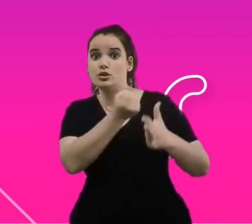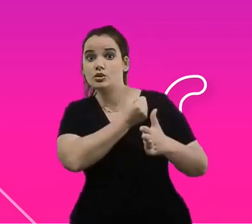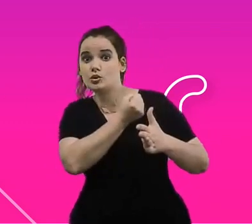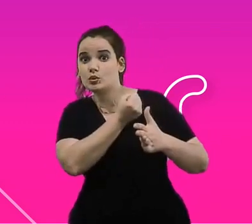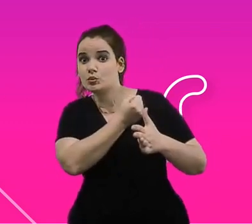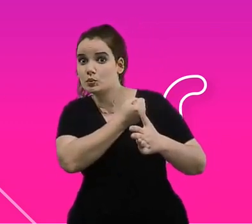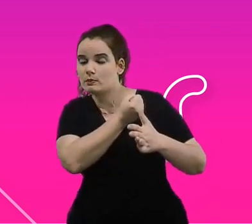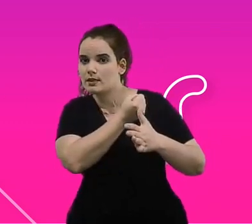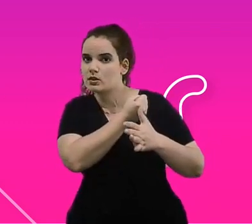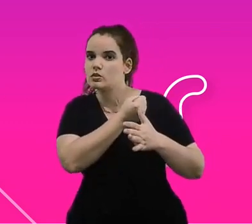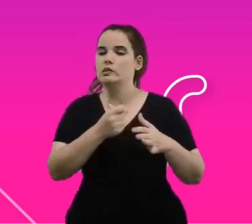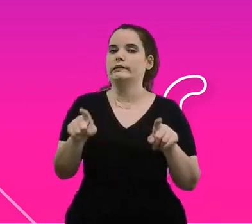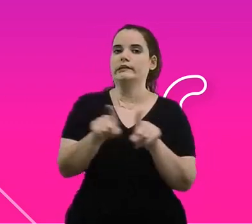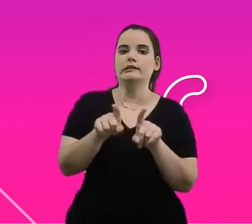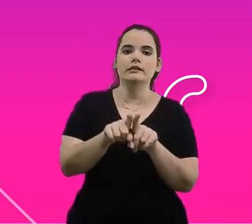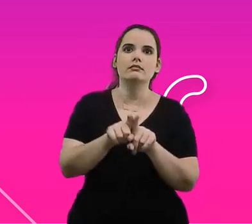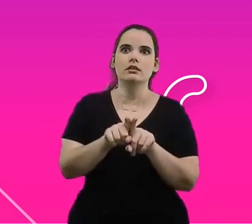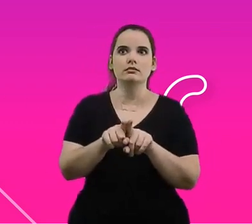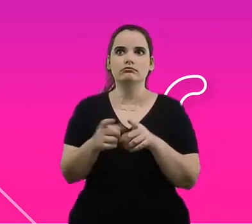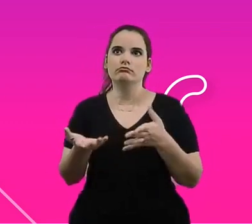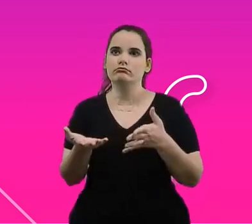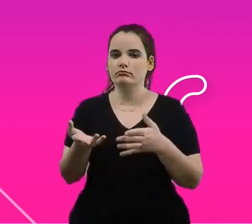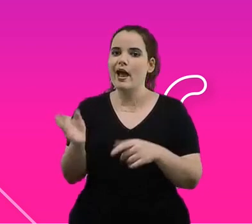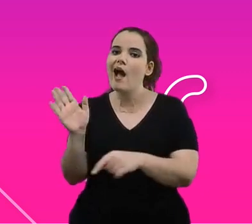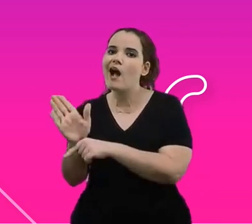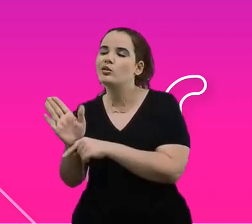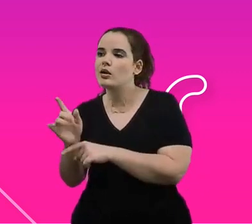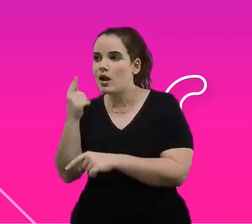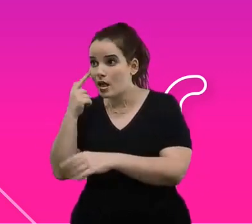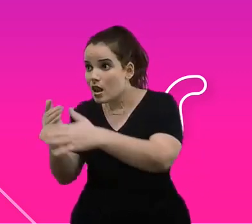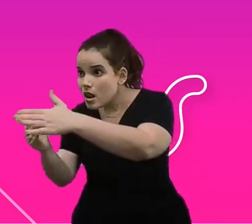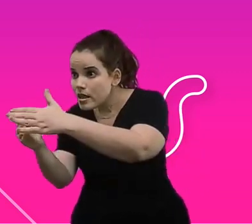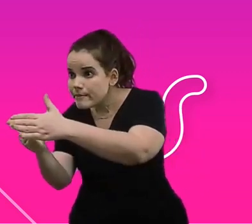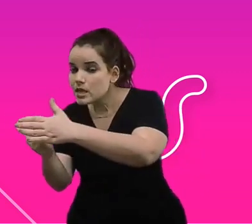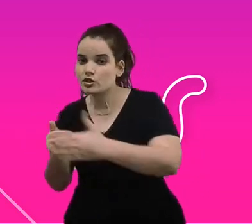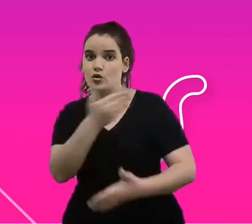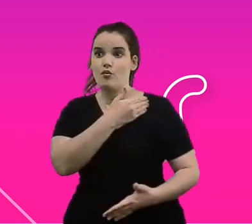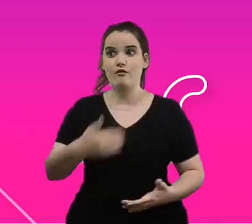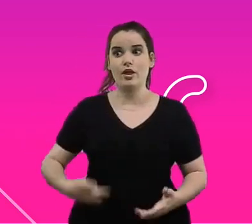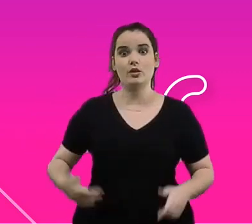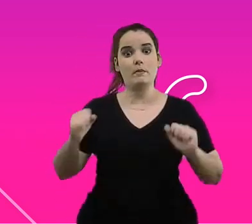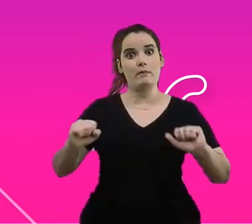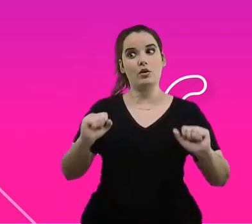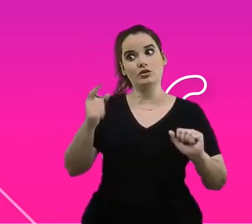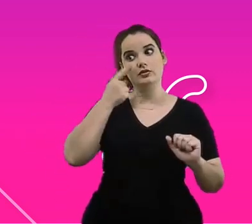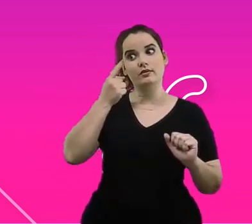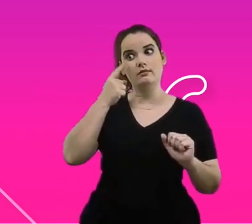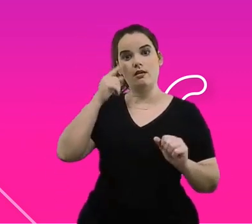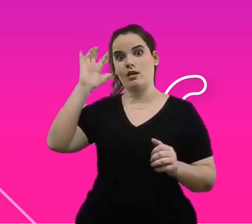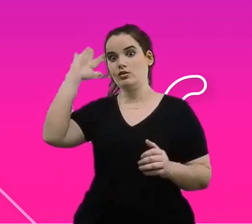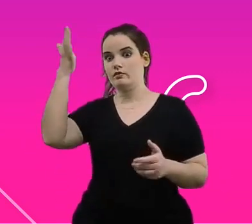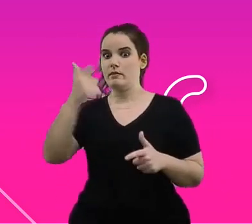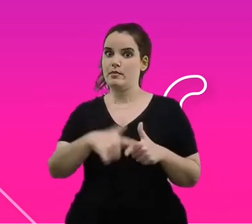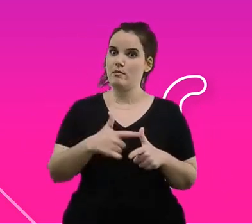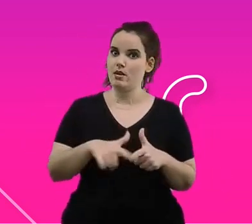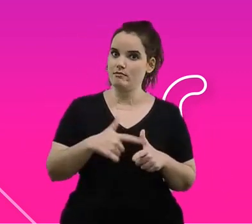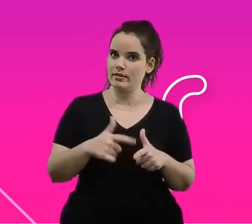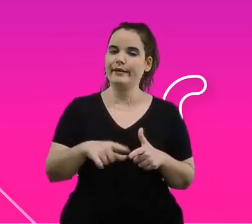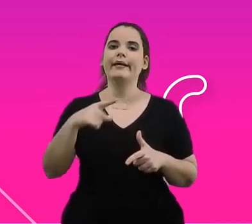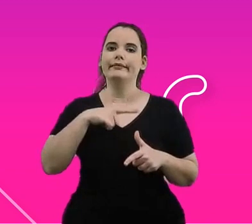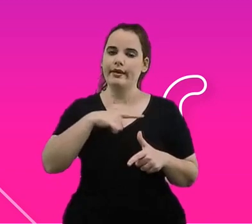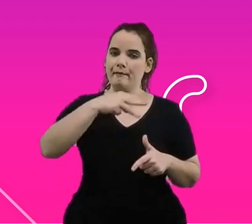que você falou é importante. A preocupação que vocês tiveram dessa visualização para que ela faça sentido, para mim é outro ponto que, às vezes, a